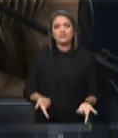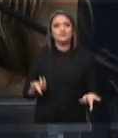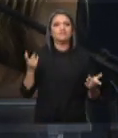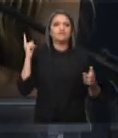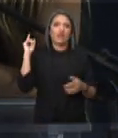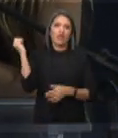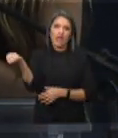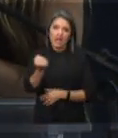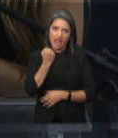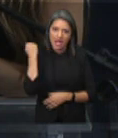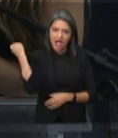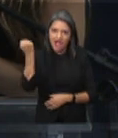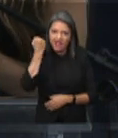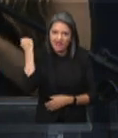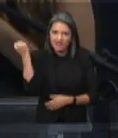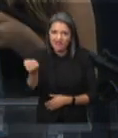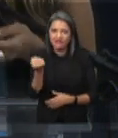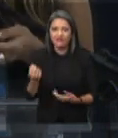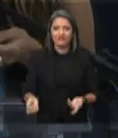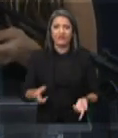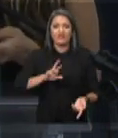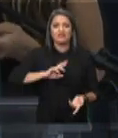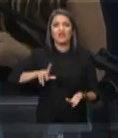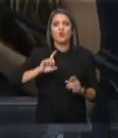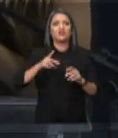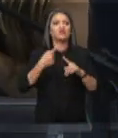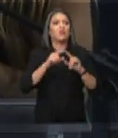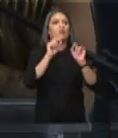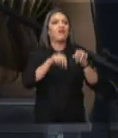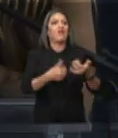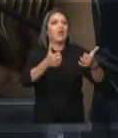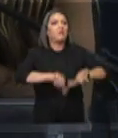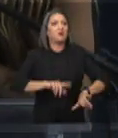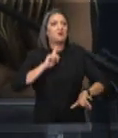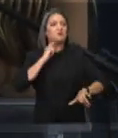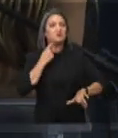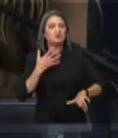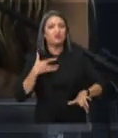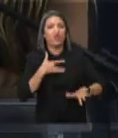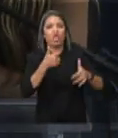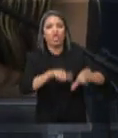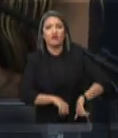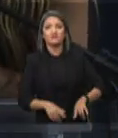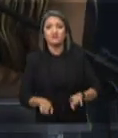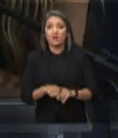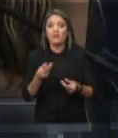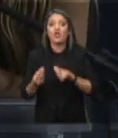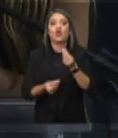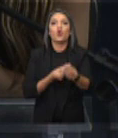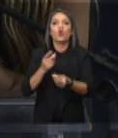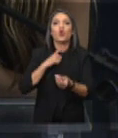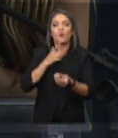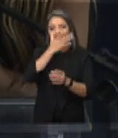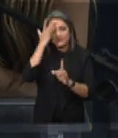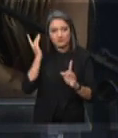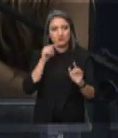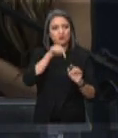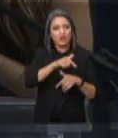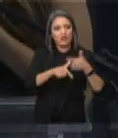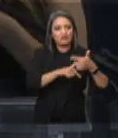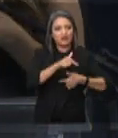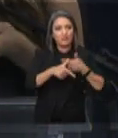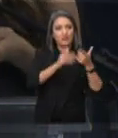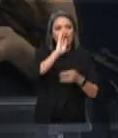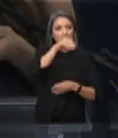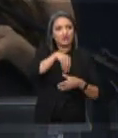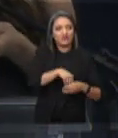extrema gravidade não apenas pela questão da insalubridade em si mas muitas vezes pela forma com que aqueles que estão administrando esses